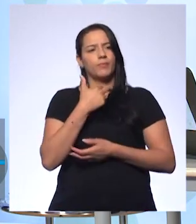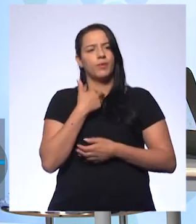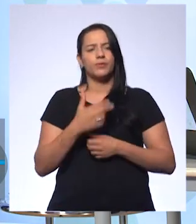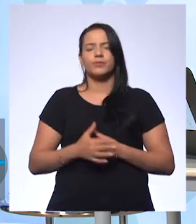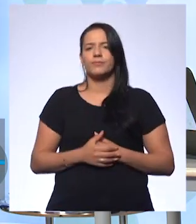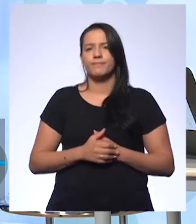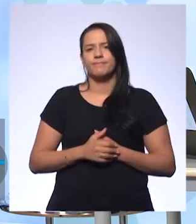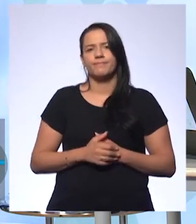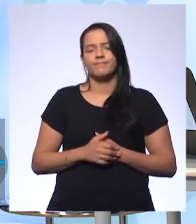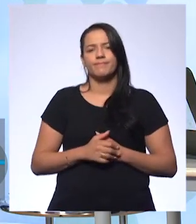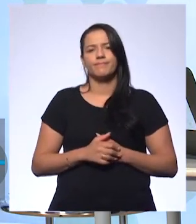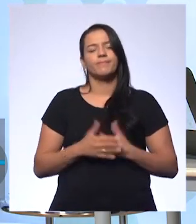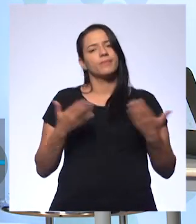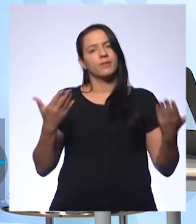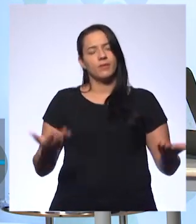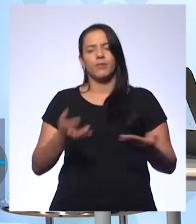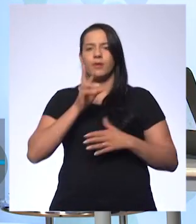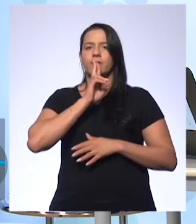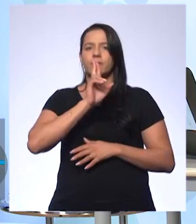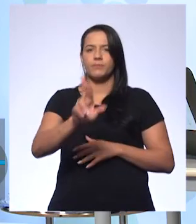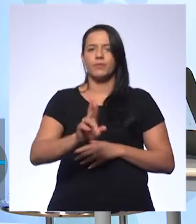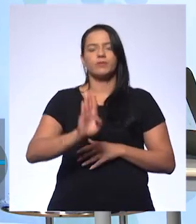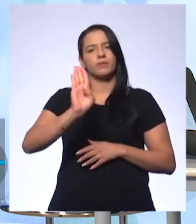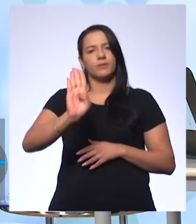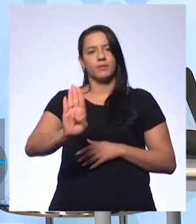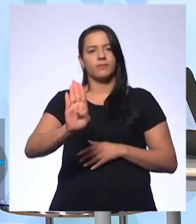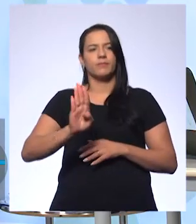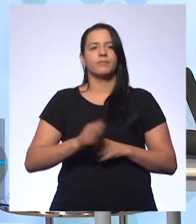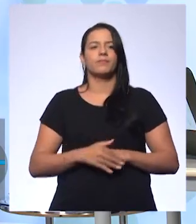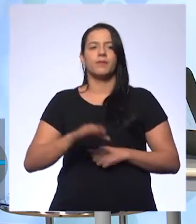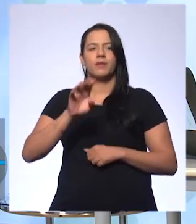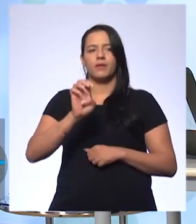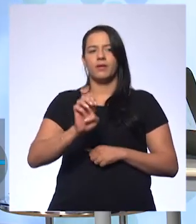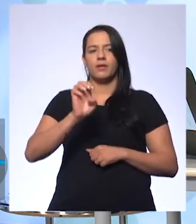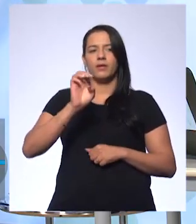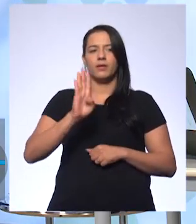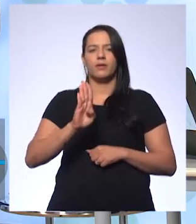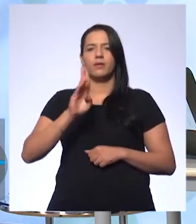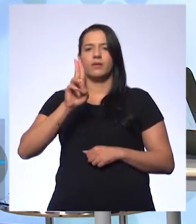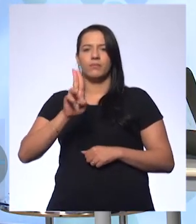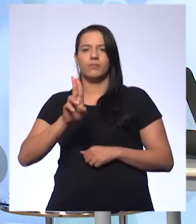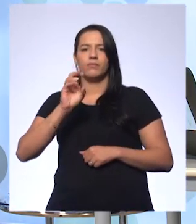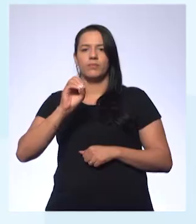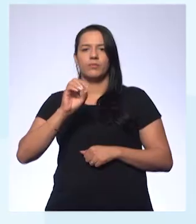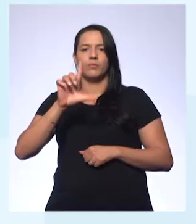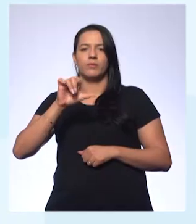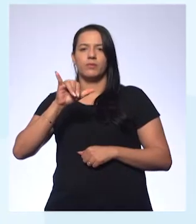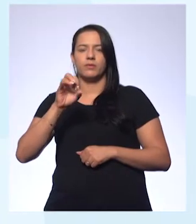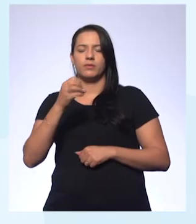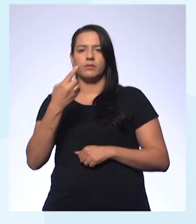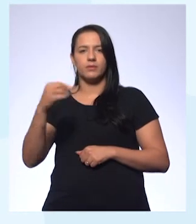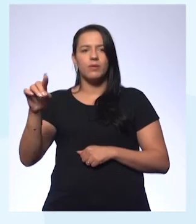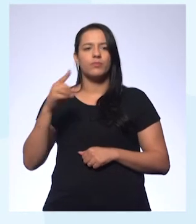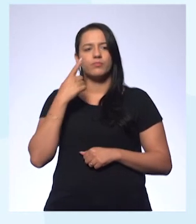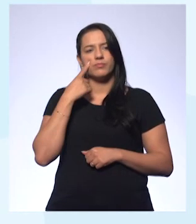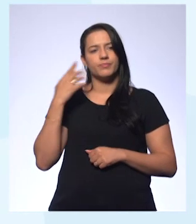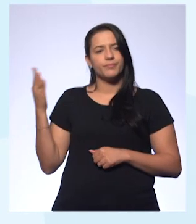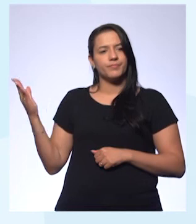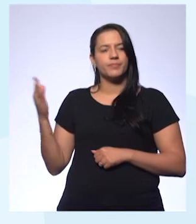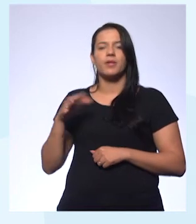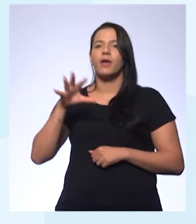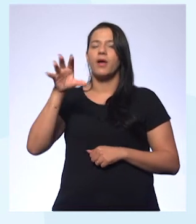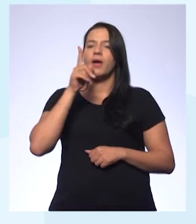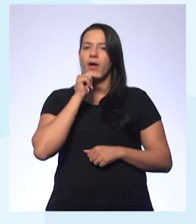como nós vimos ali atrás. Então, vai ser quem? A ebulição. Aqui tem um processo de destilação, aqui, ó. Eu pego a água do